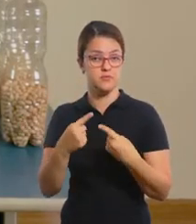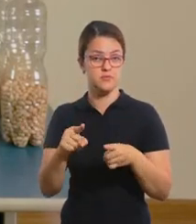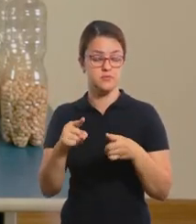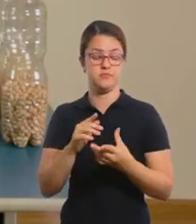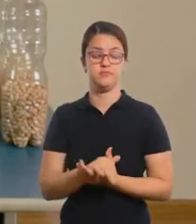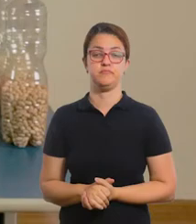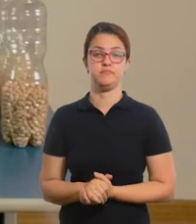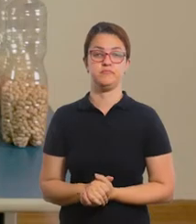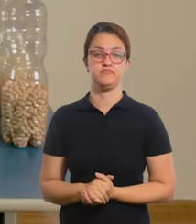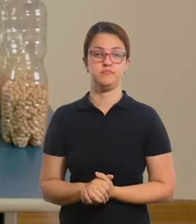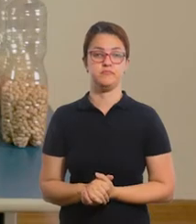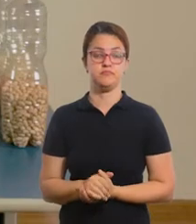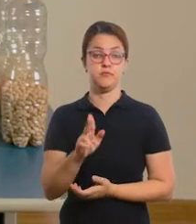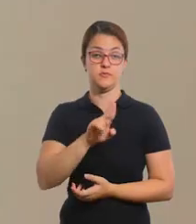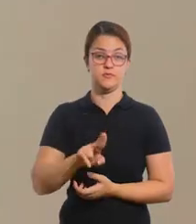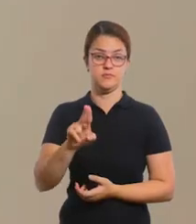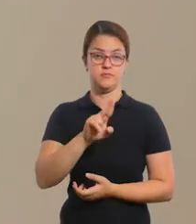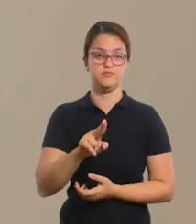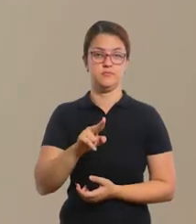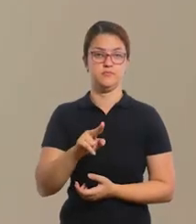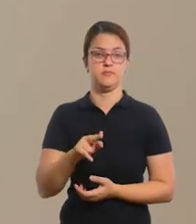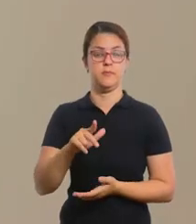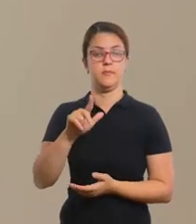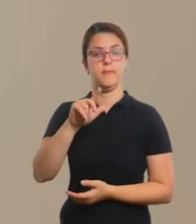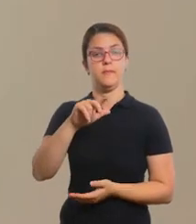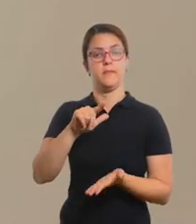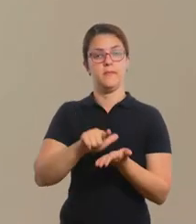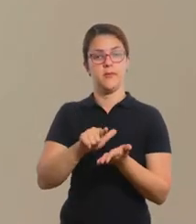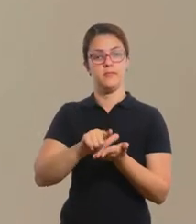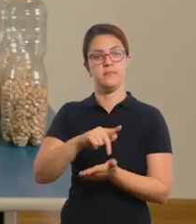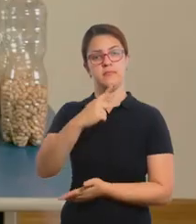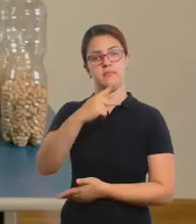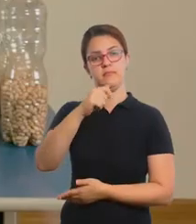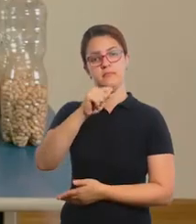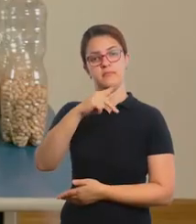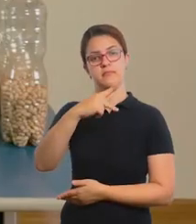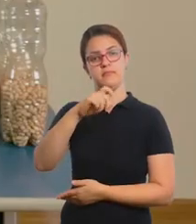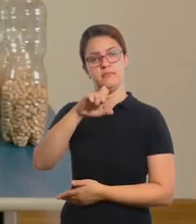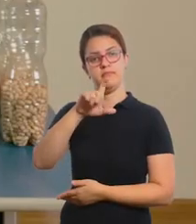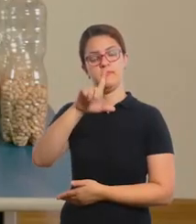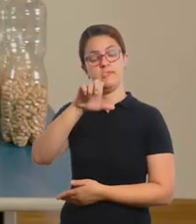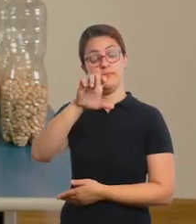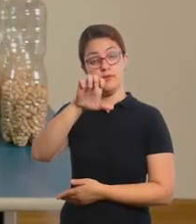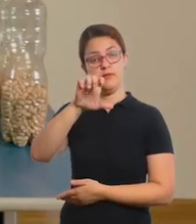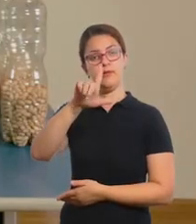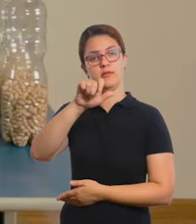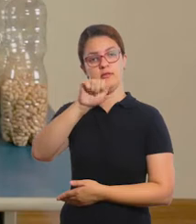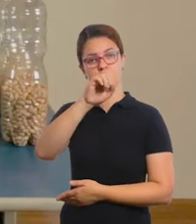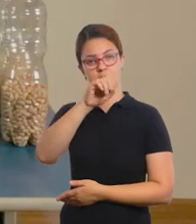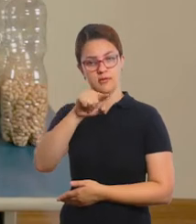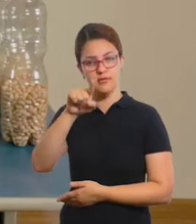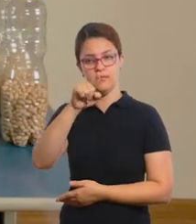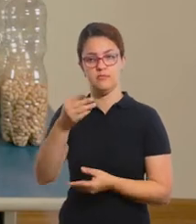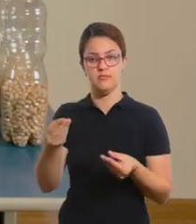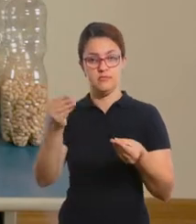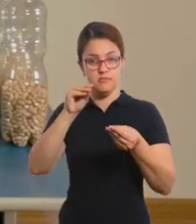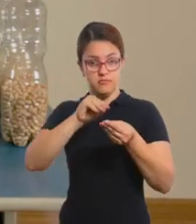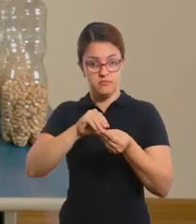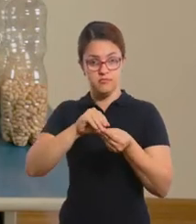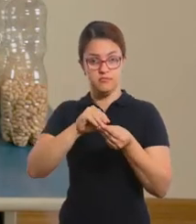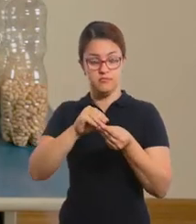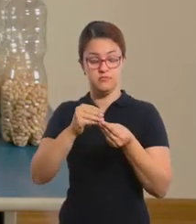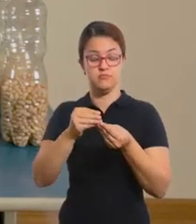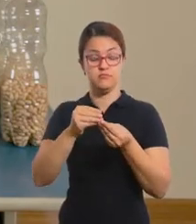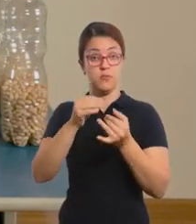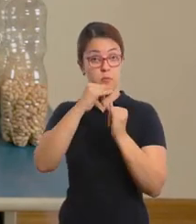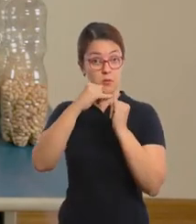aqui a gente vai precisar, eu peguei um pedaço de papelão, dobrei ao meio e aí vocês vão colocar, no caso aqui esse já está